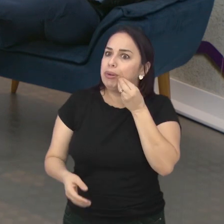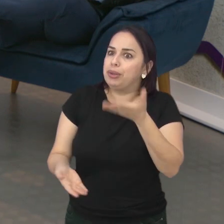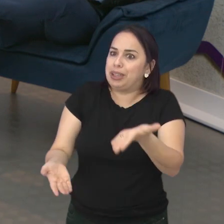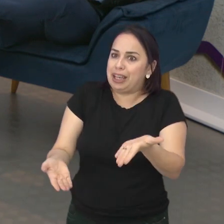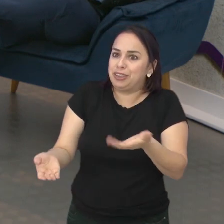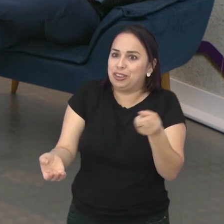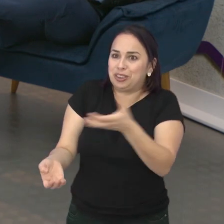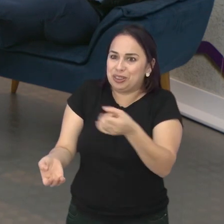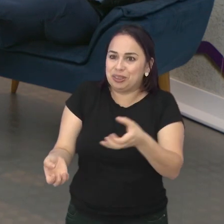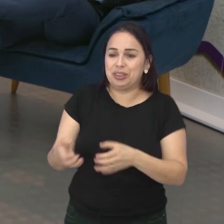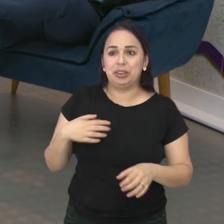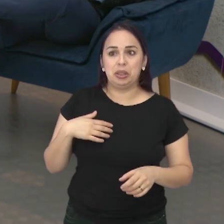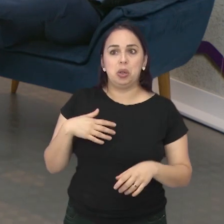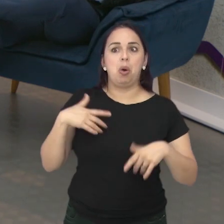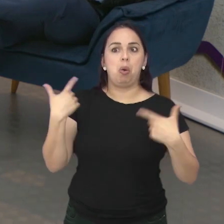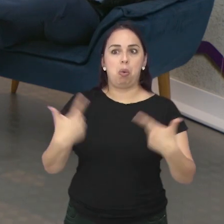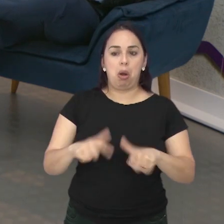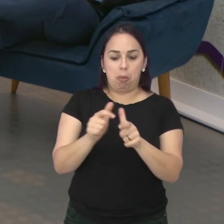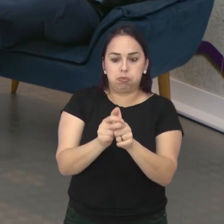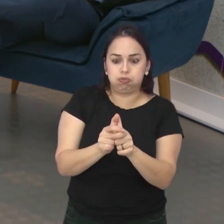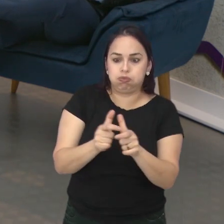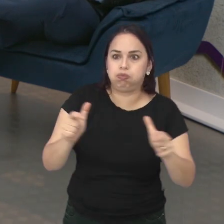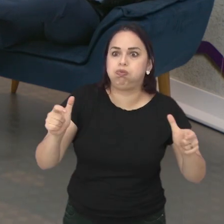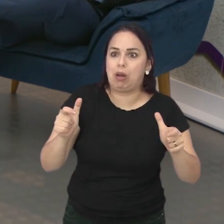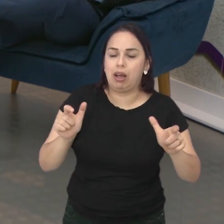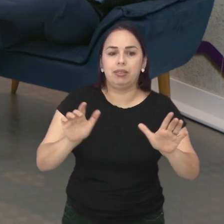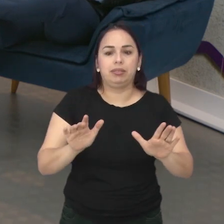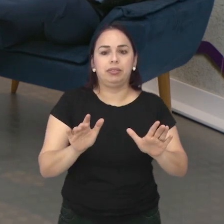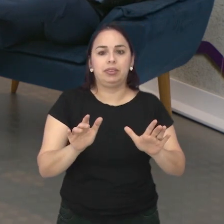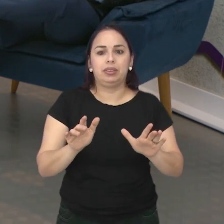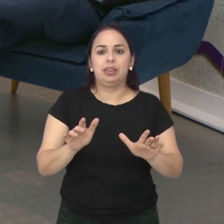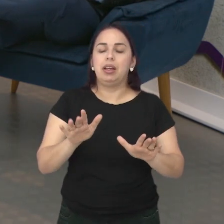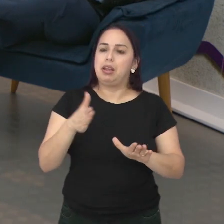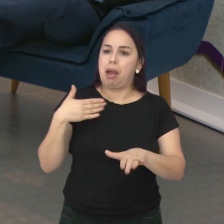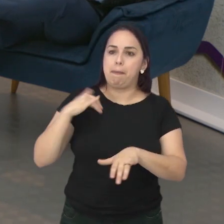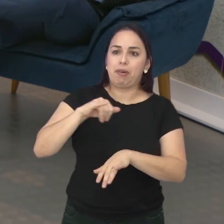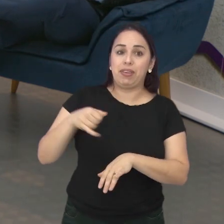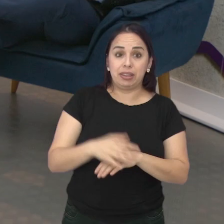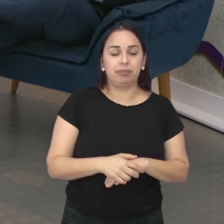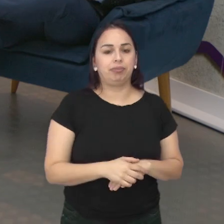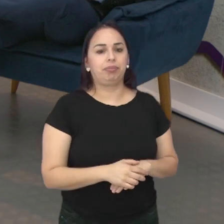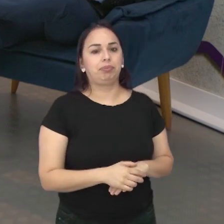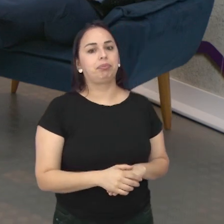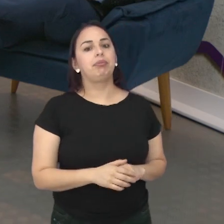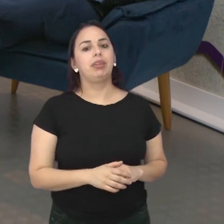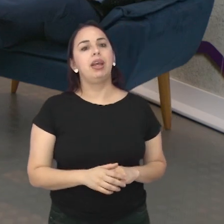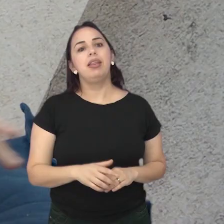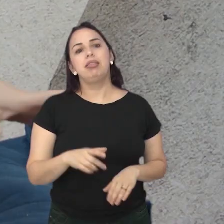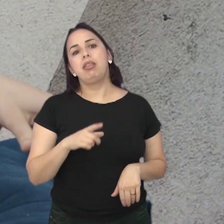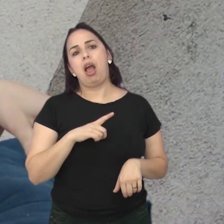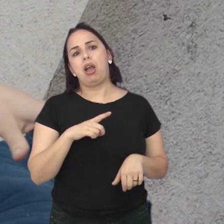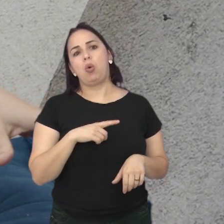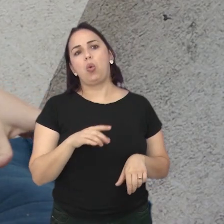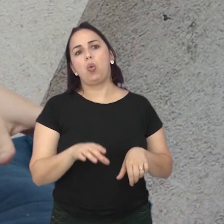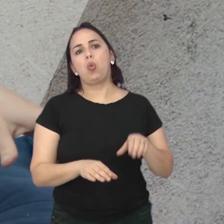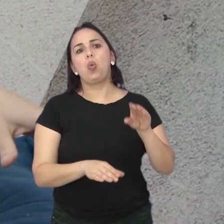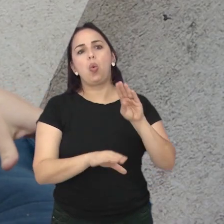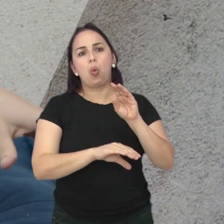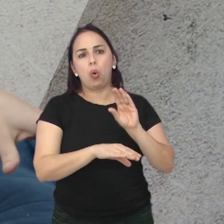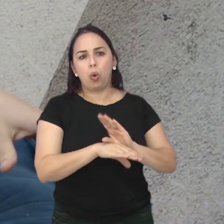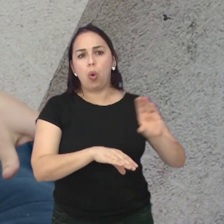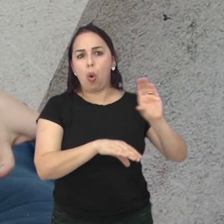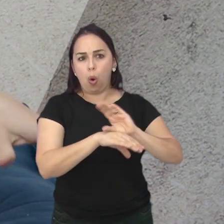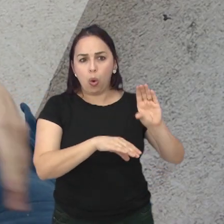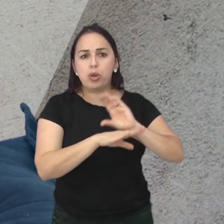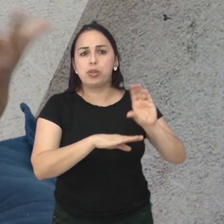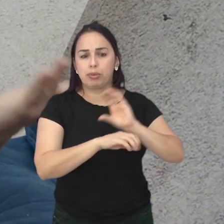Uma oportunidade mesmo. O mercado está crescendo. Exatamente. E não tem esse nicho aí. Por exemplo, nós temos alguns cursos